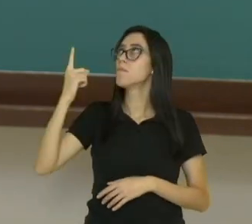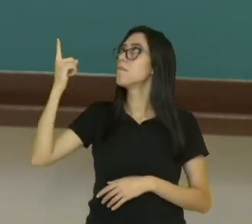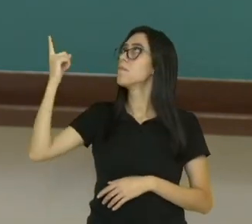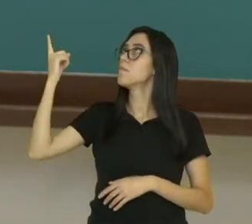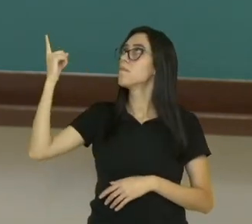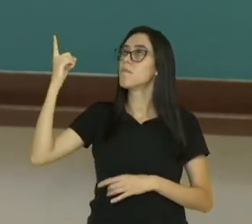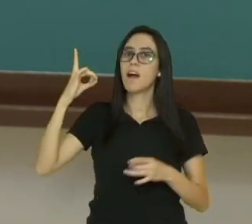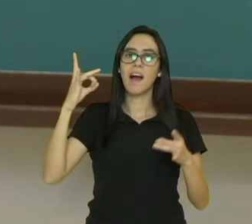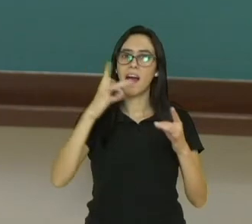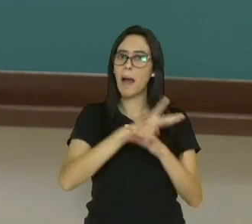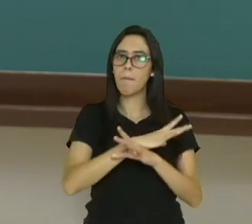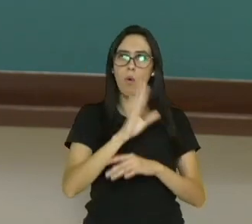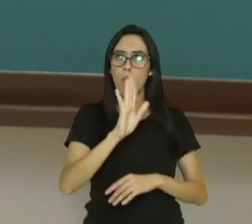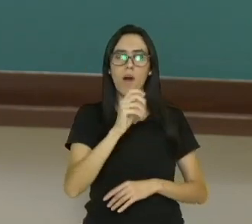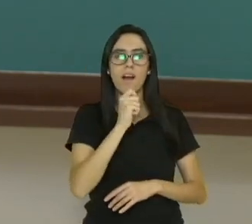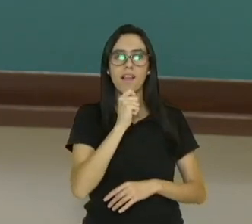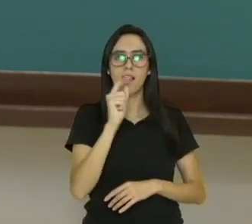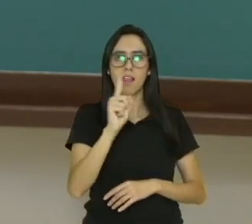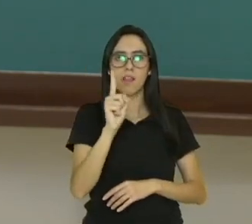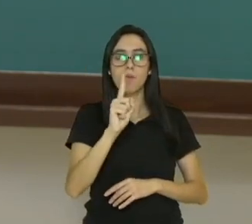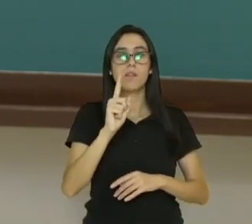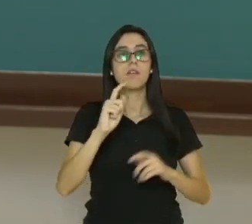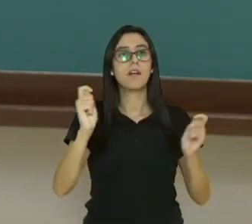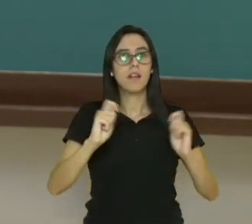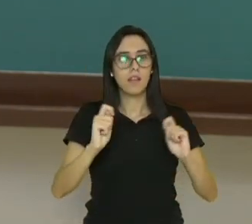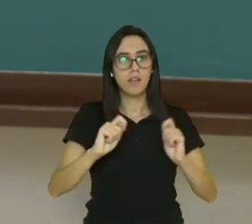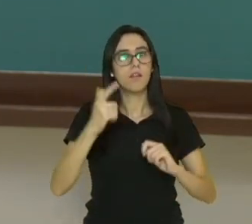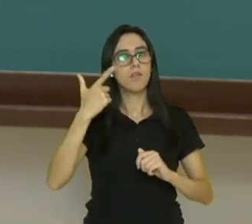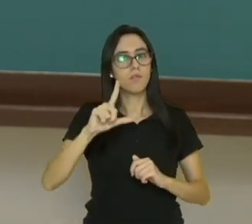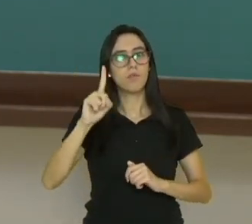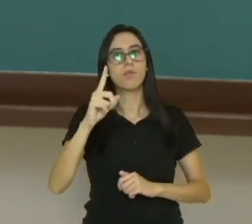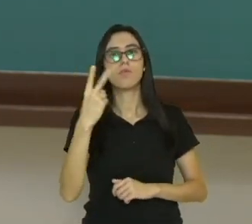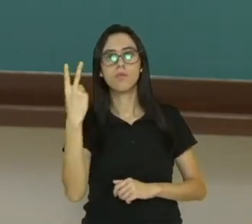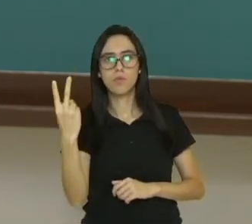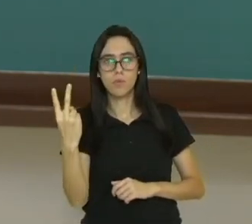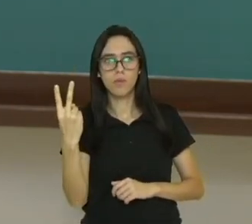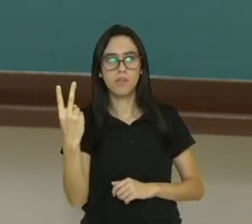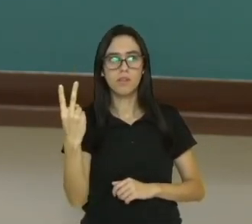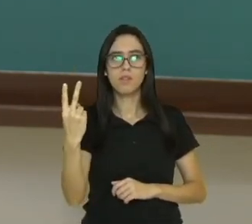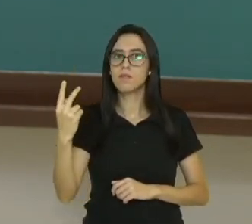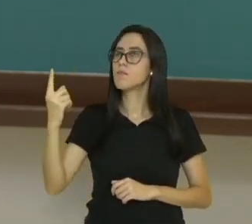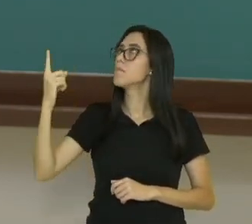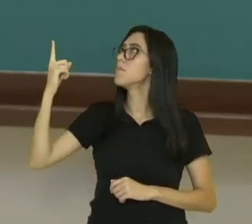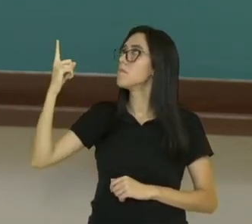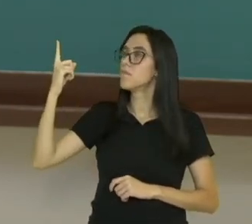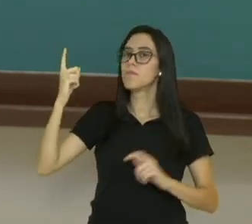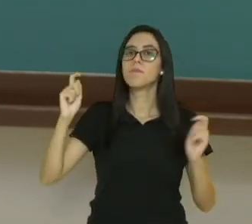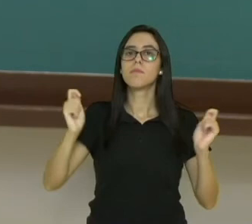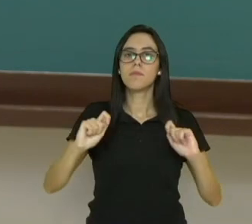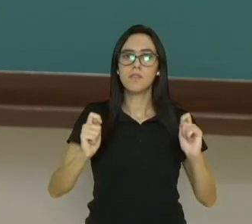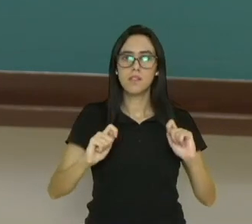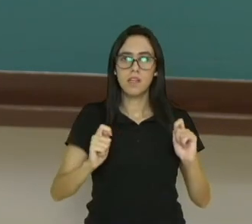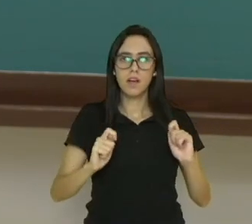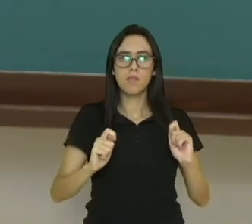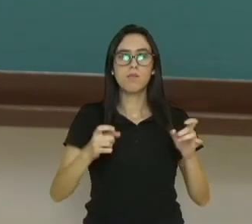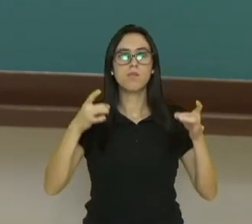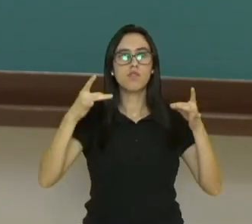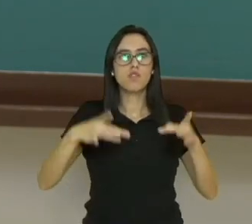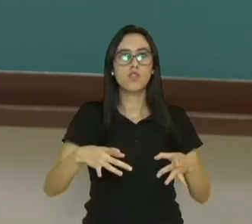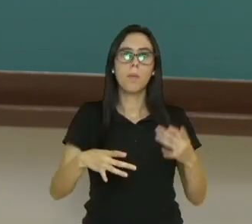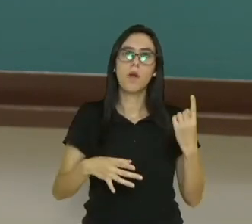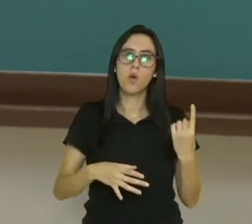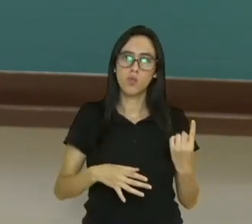querendo dizer que acabou, não. Eu posso dividir mais uma vez por 2. 5 não divido por 2, mas o 2 divide por 2. Vai me restar 1.